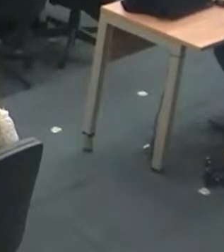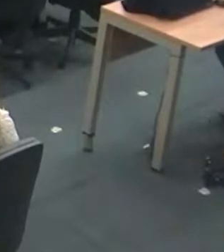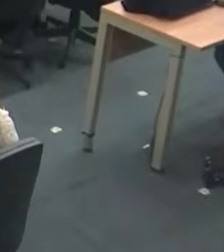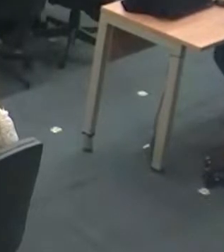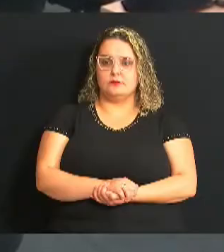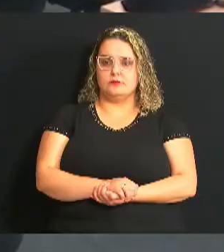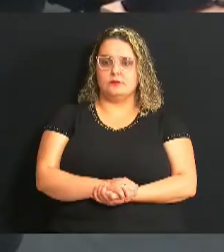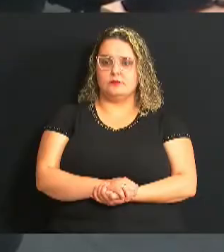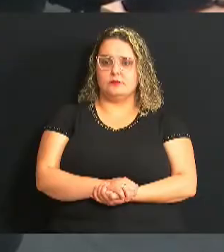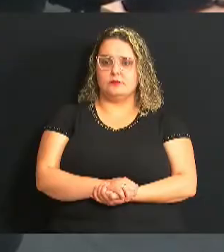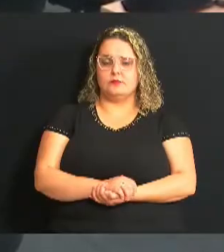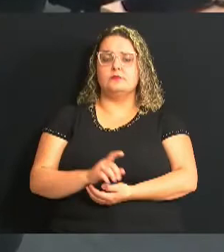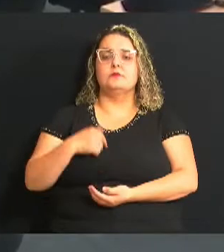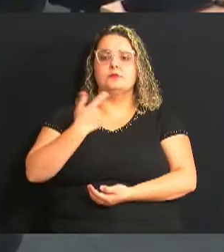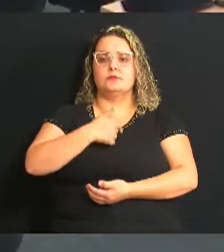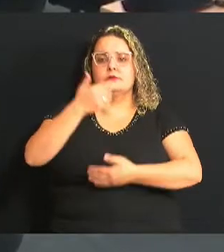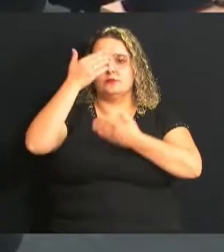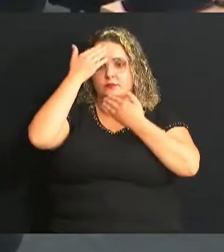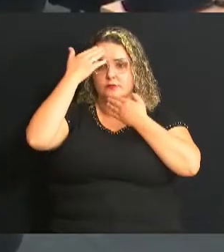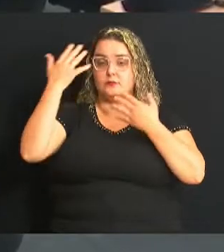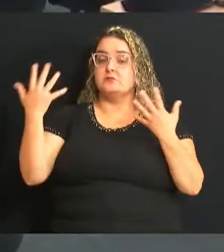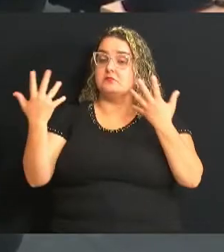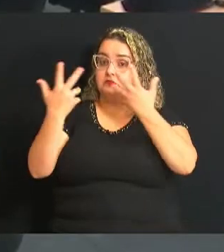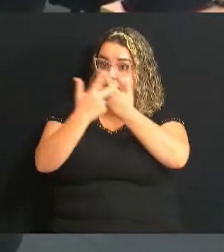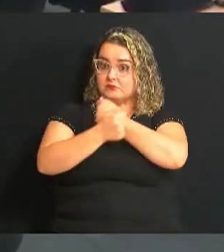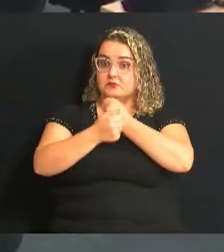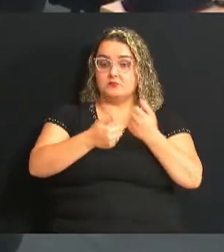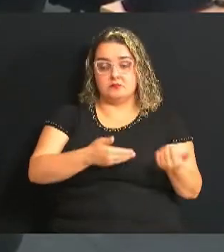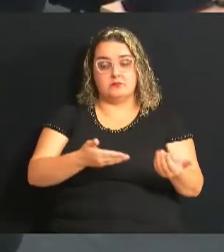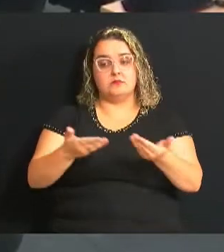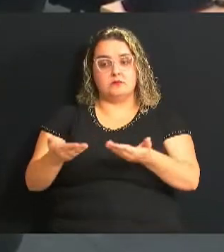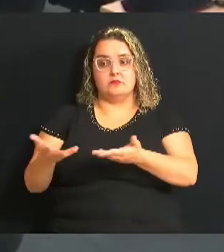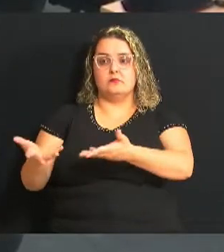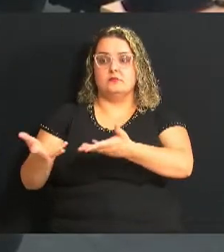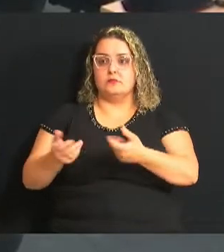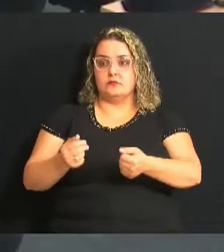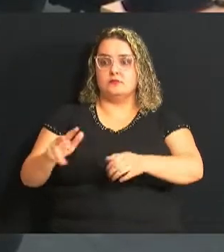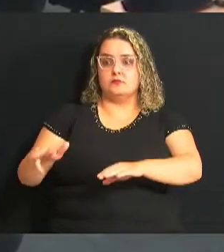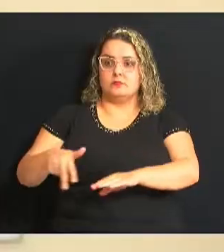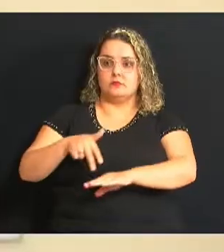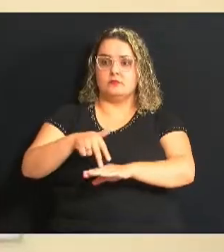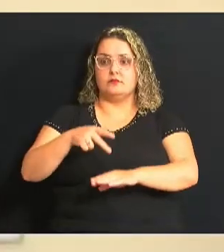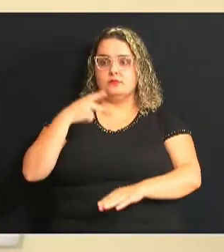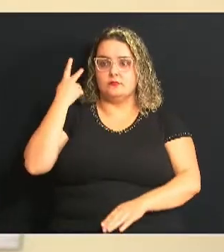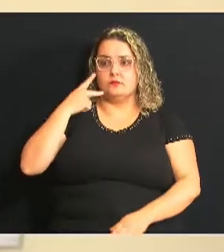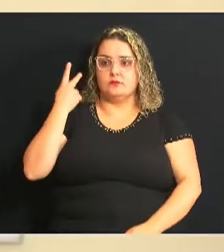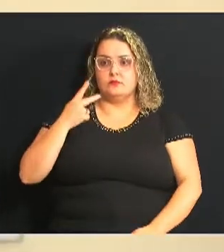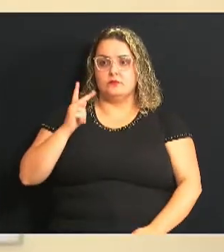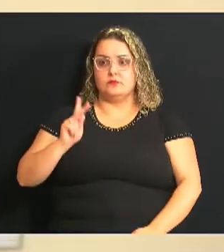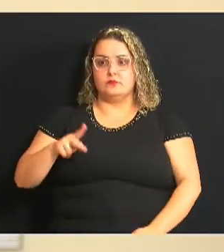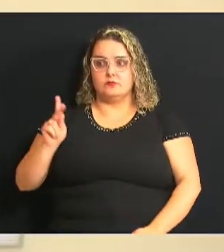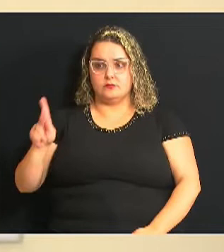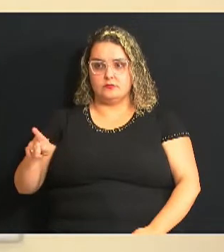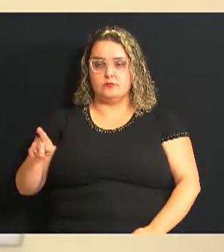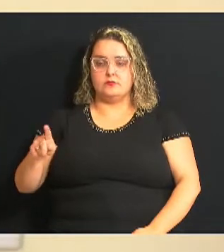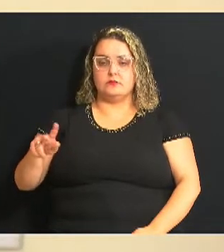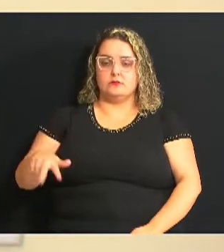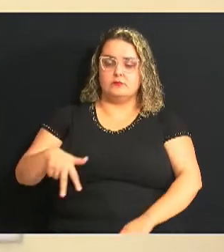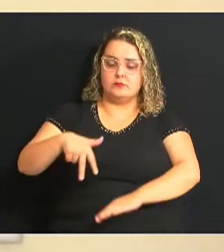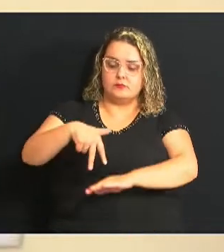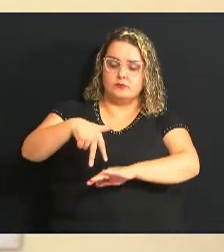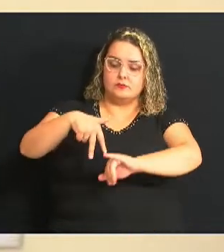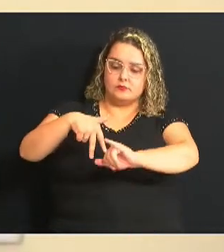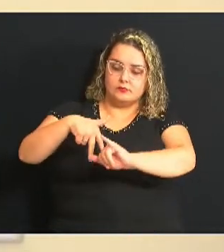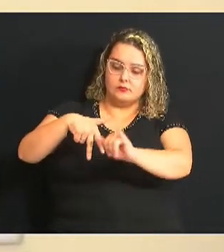Nós agradecemos a bela apresentação e convidamos à tribuna o vereador professor Alberto para seu discurso sobre